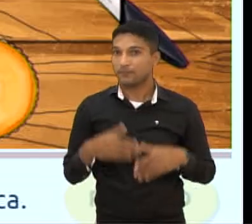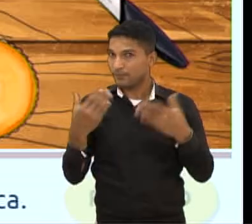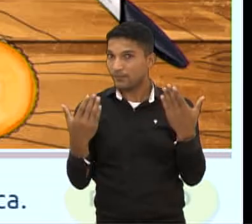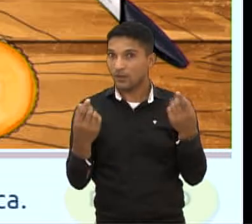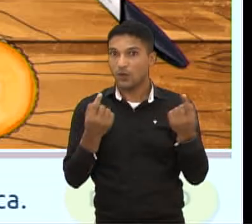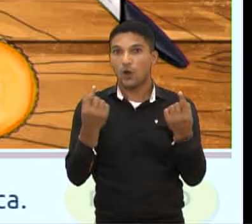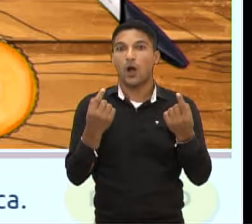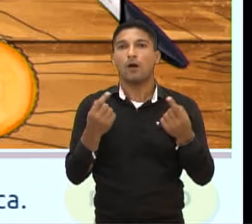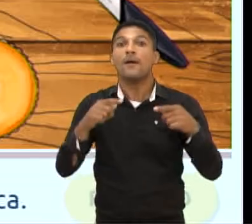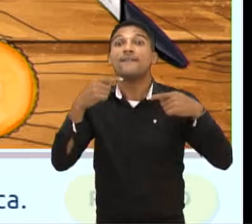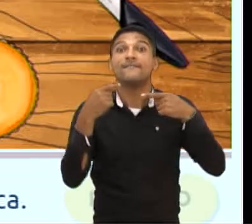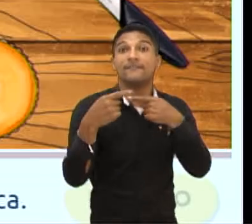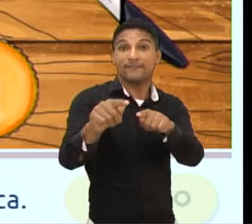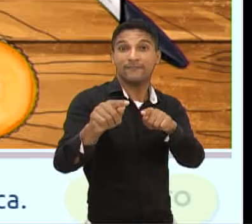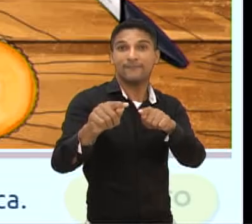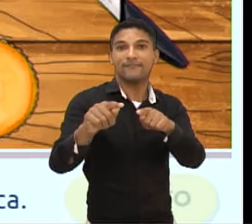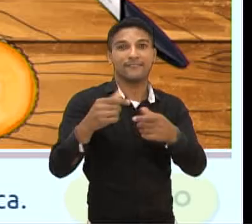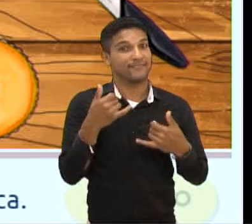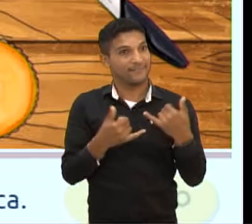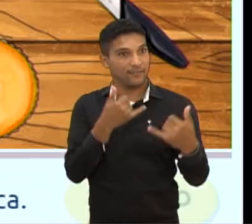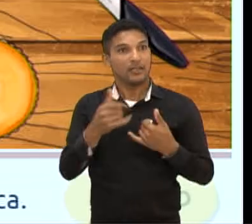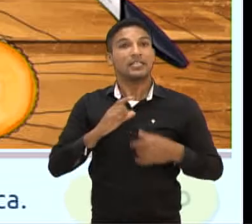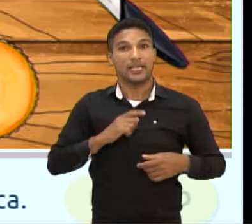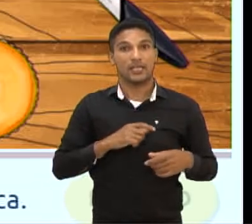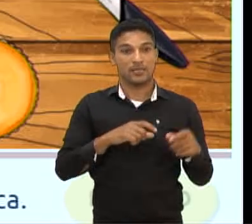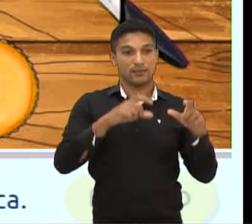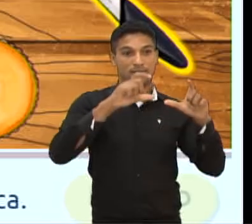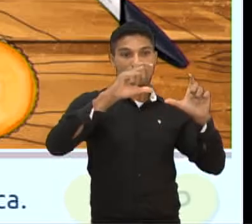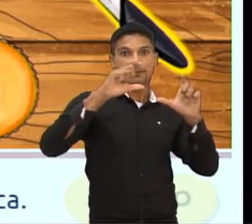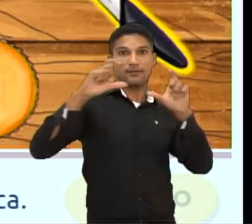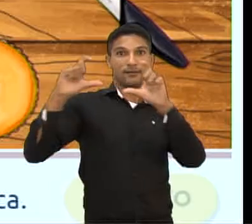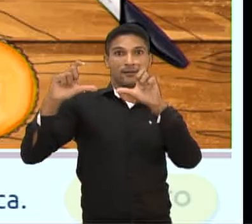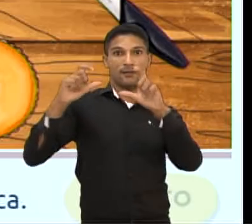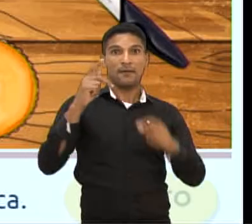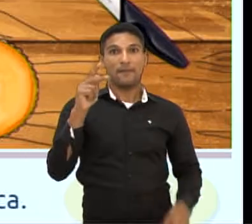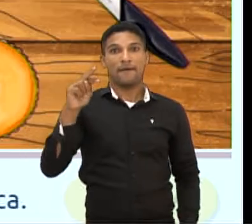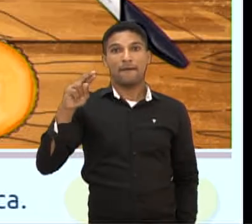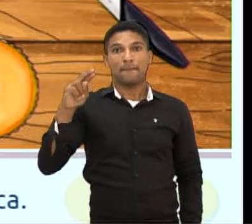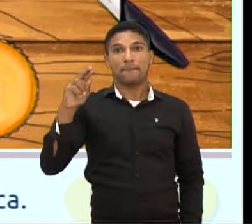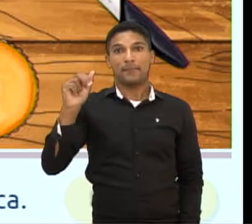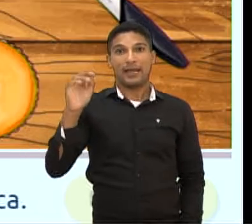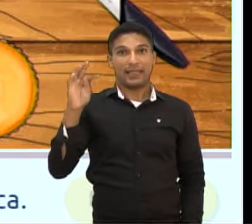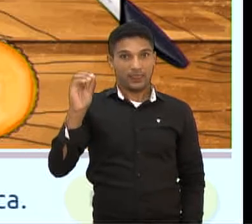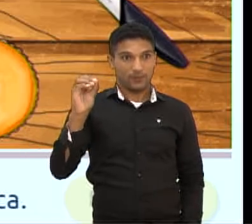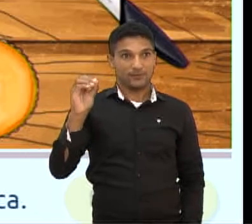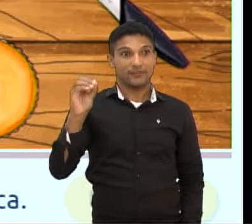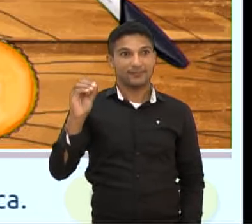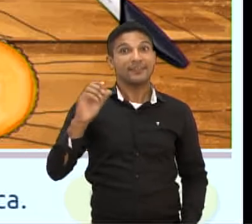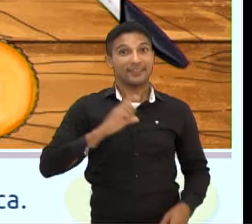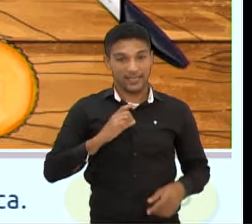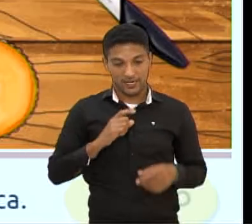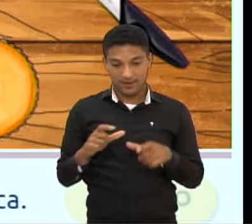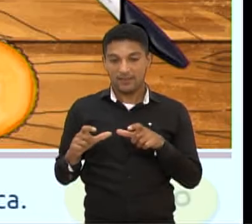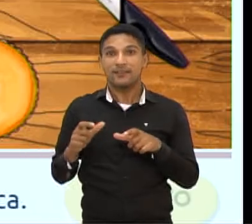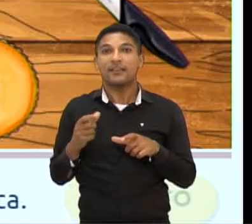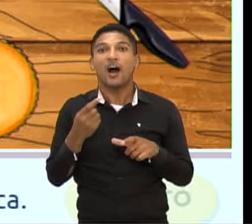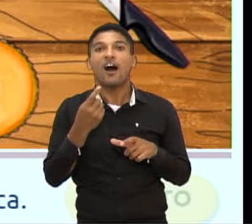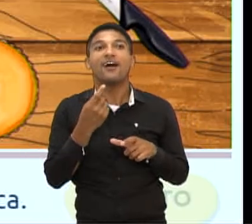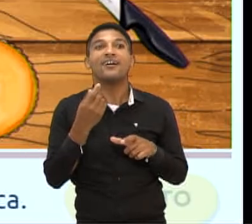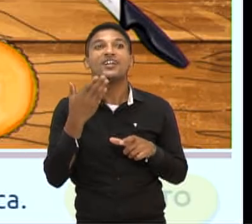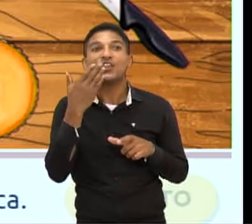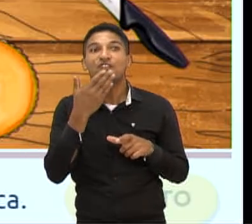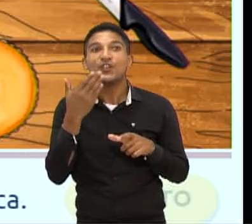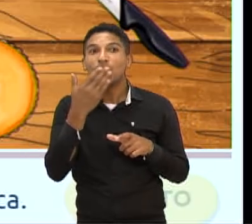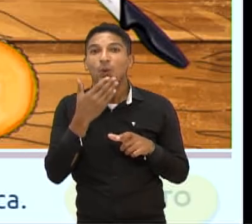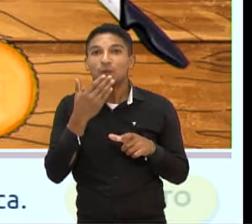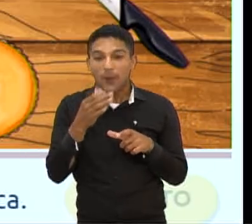é o nosso primeiro desafio desse jogo? Percebam que temos dois pratos, certo? E temos as tortinhas aqui. E ele pede o